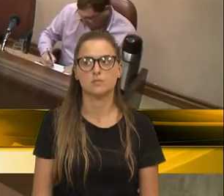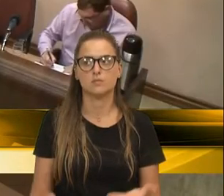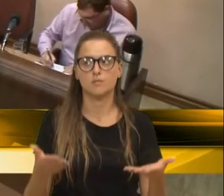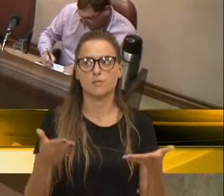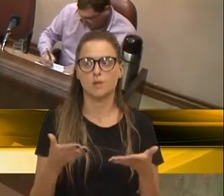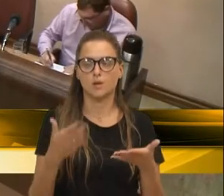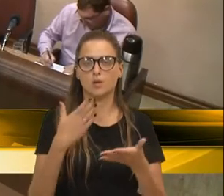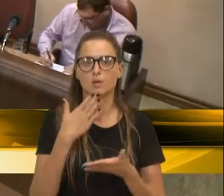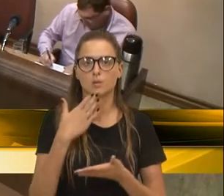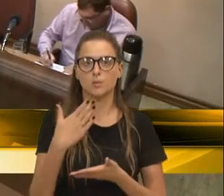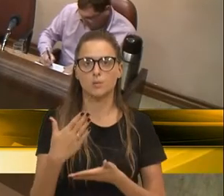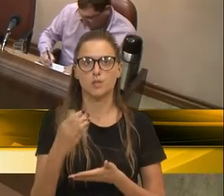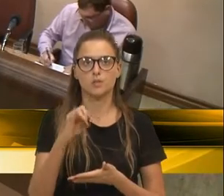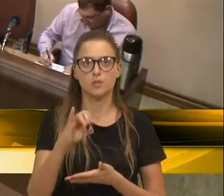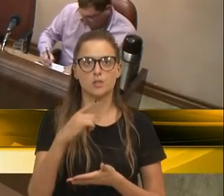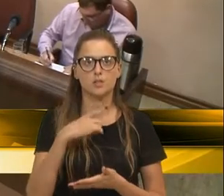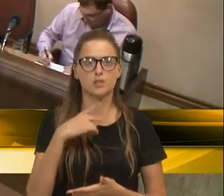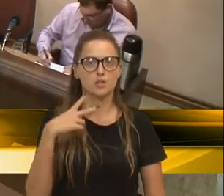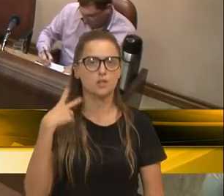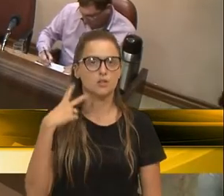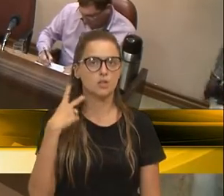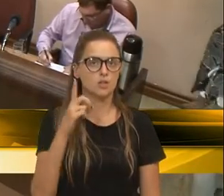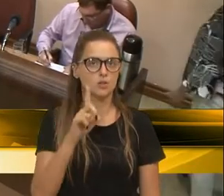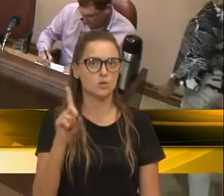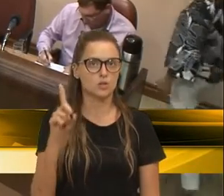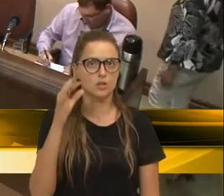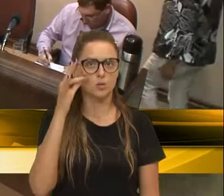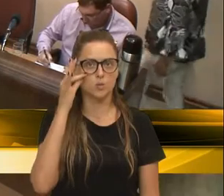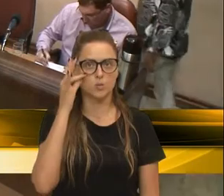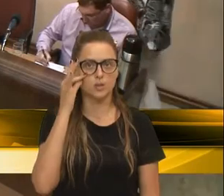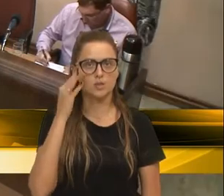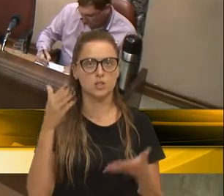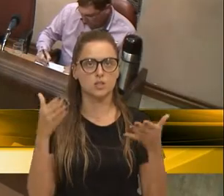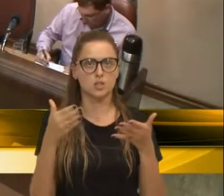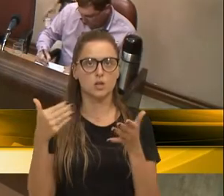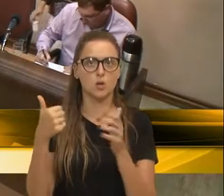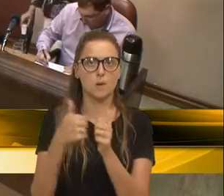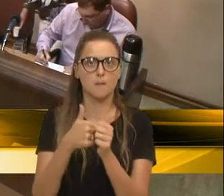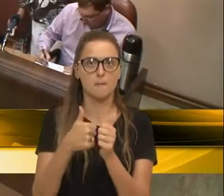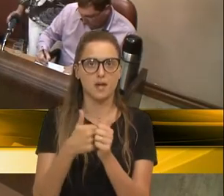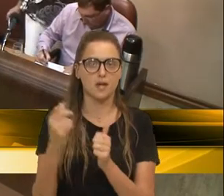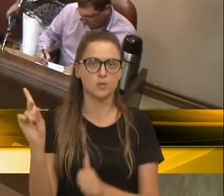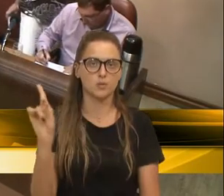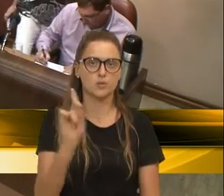Consulto se existe algum vereador que não está presente nesse momento, que esteja nas proximidades.